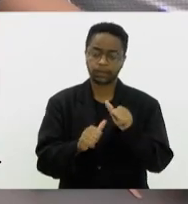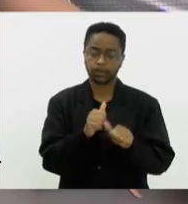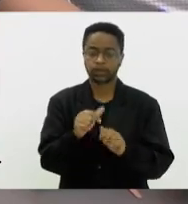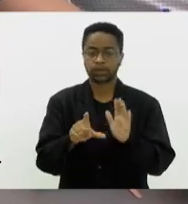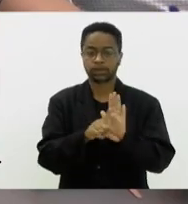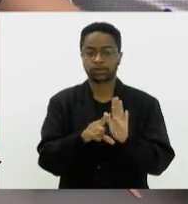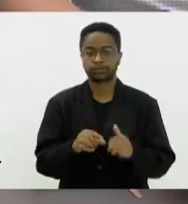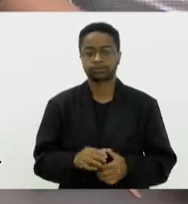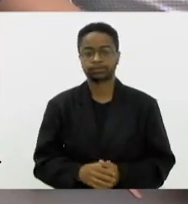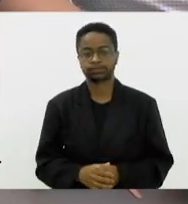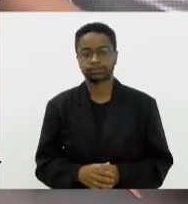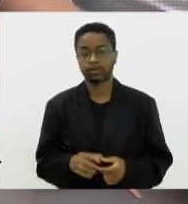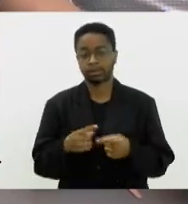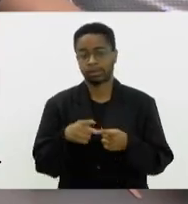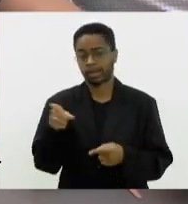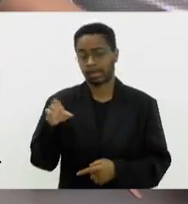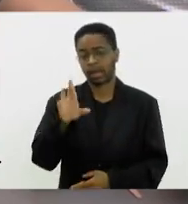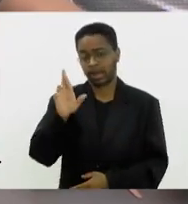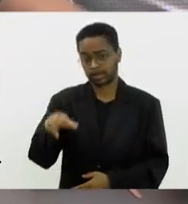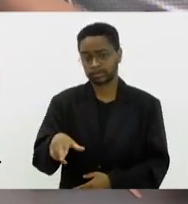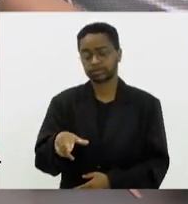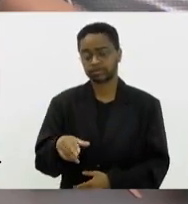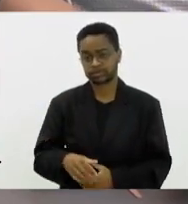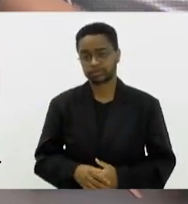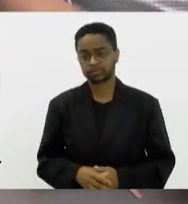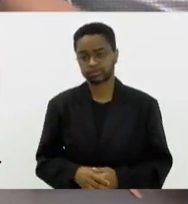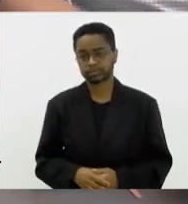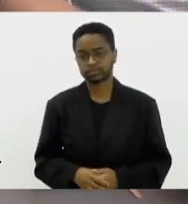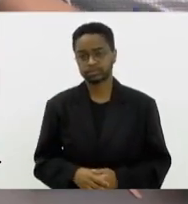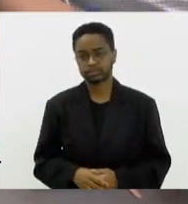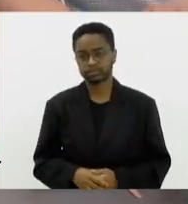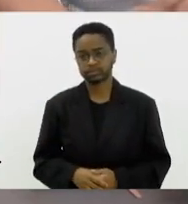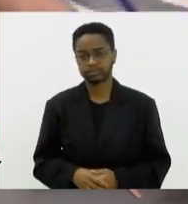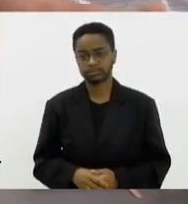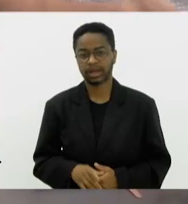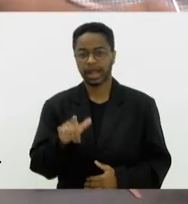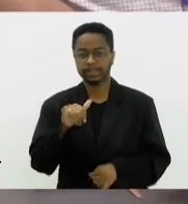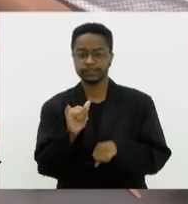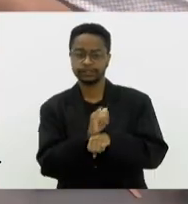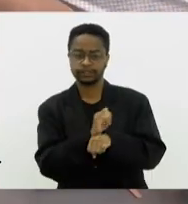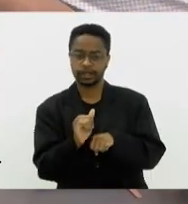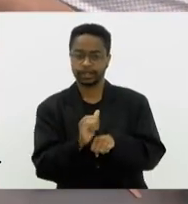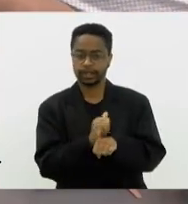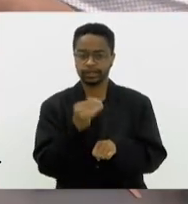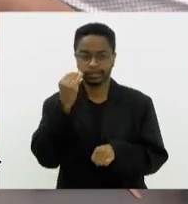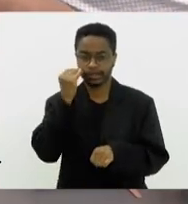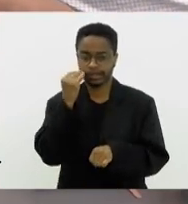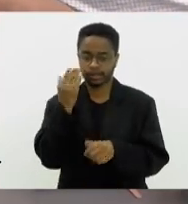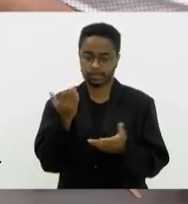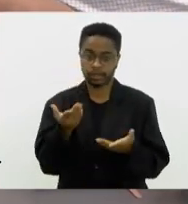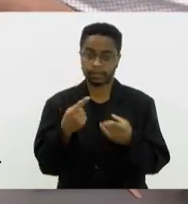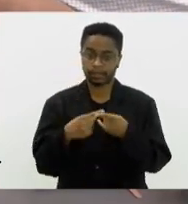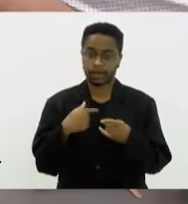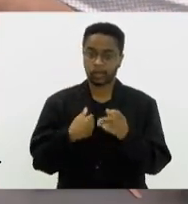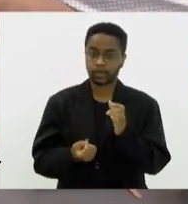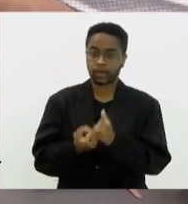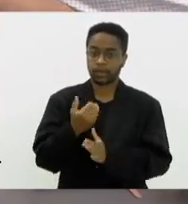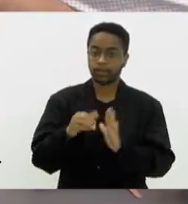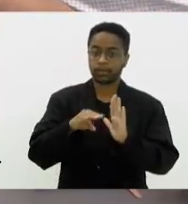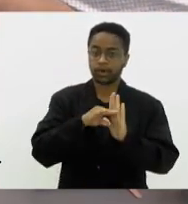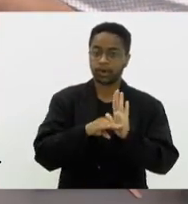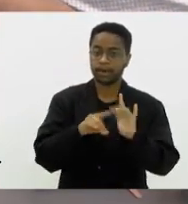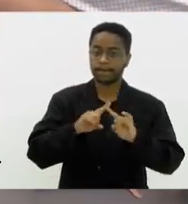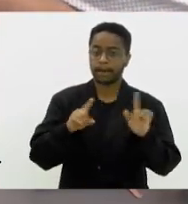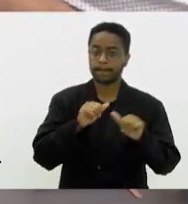O presidente Amorim tem razão. Altera a lei por programa? É a chamada drible. Voltinha, né? Eu crio um programa, mas altero uma